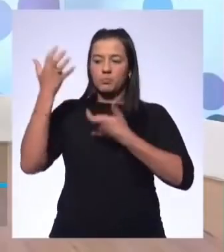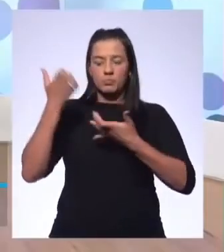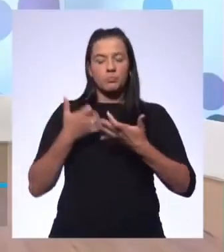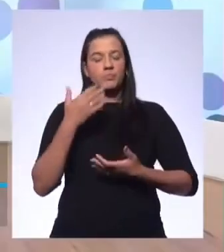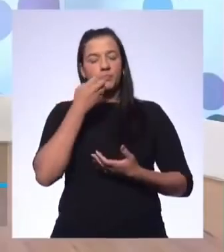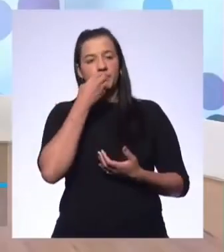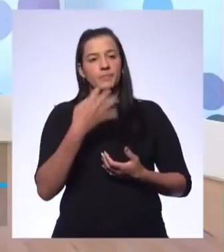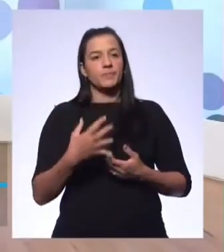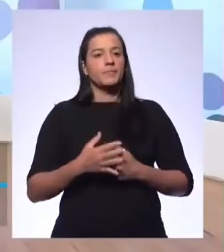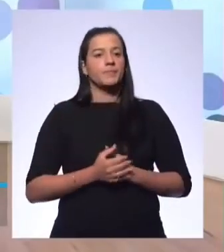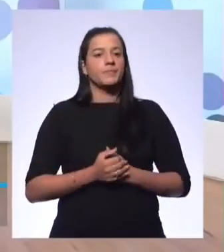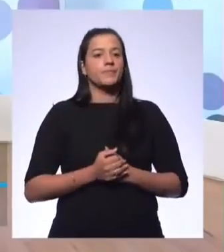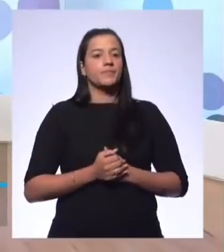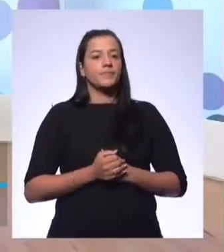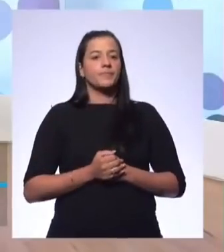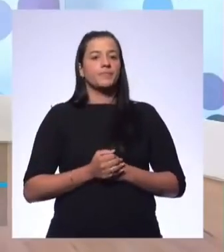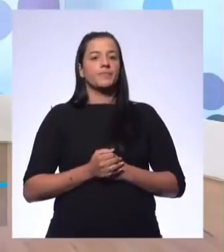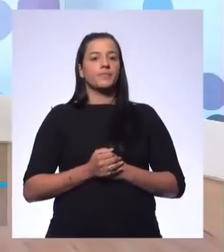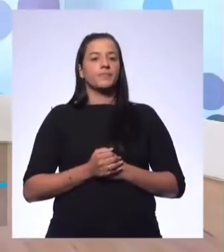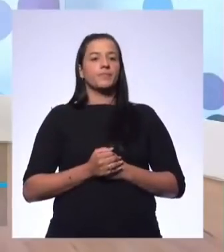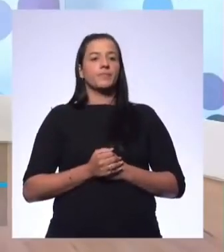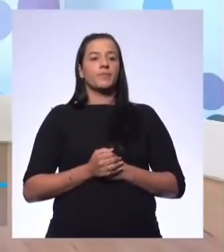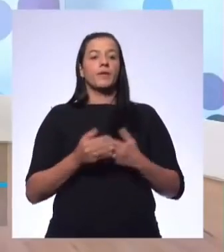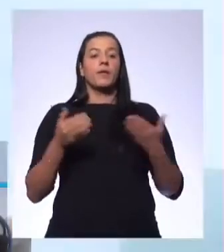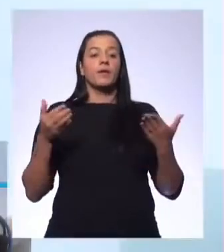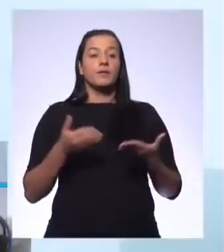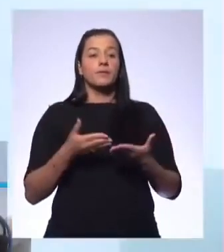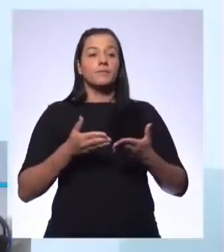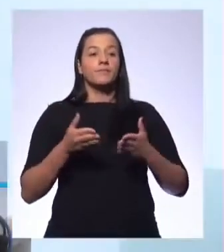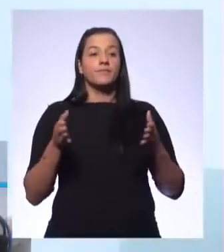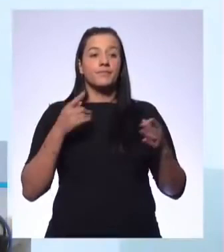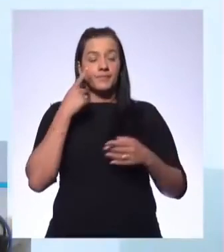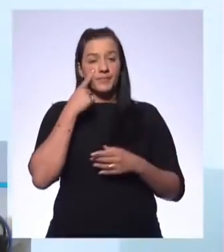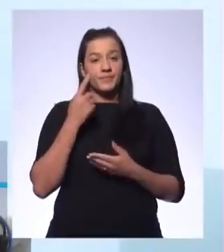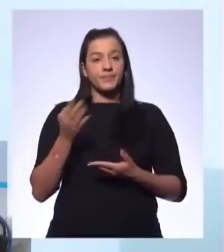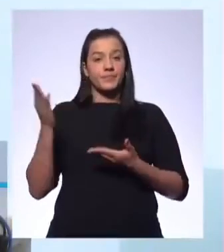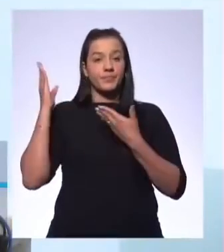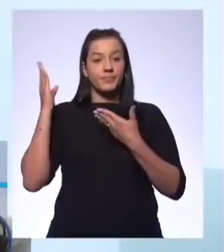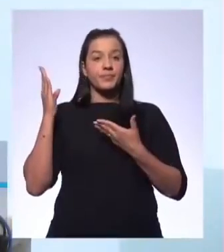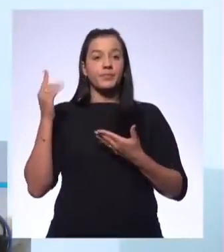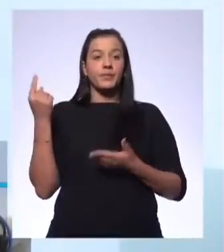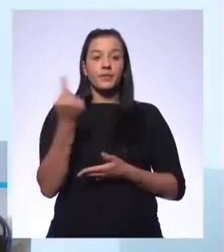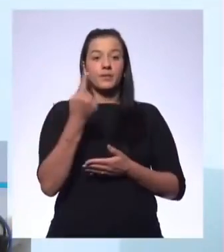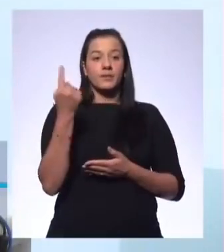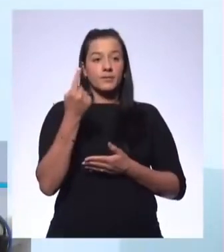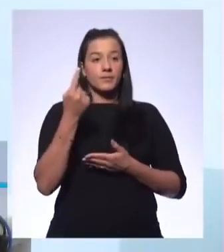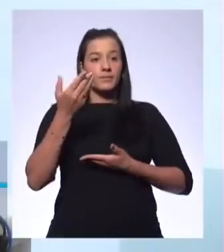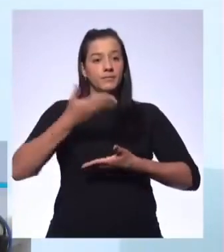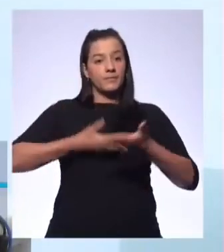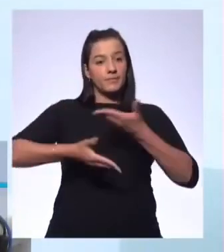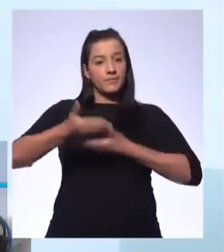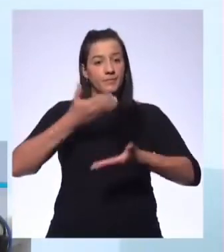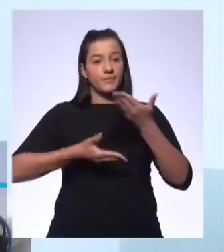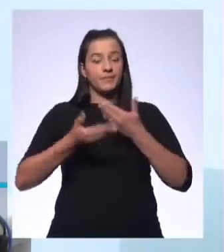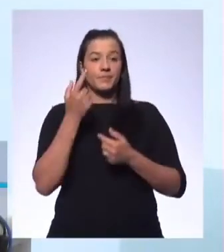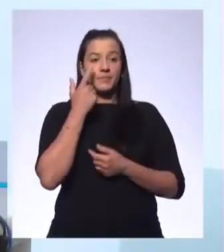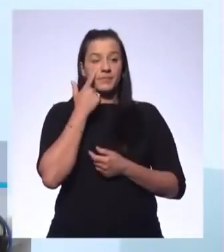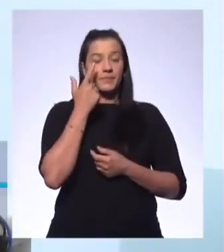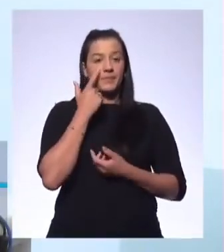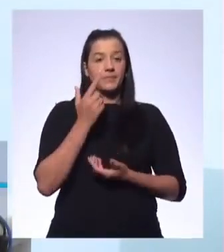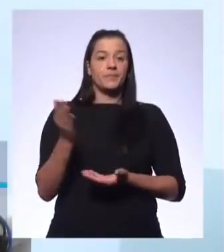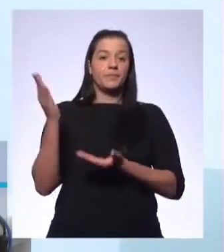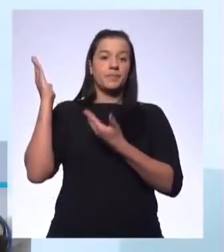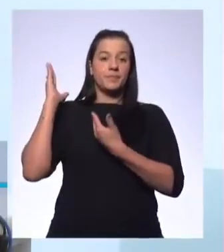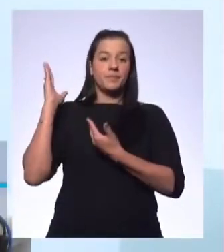colocação. Obrigada Legal. pela contribuição aí. E nesse momento vocês vão fazer a nossa primeira interação. Vamos